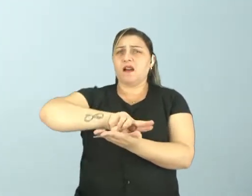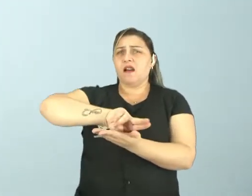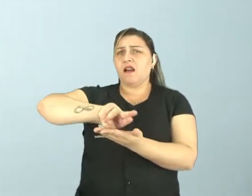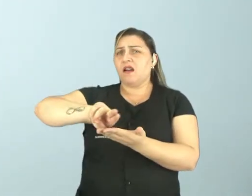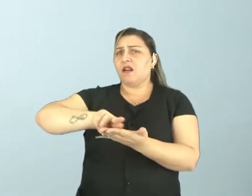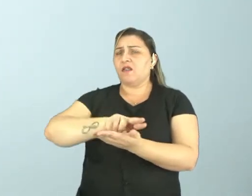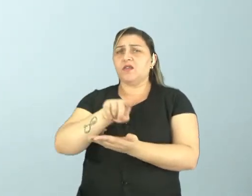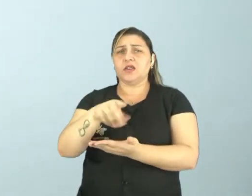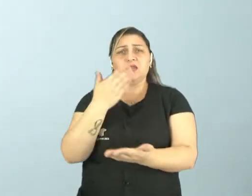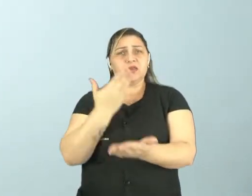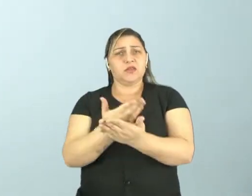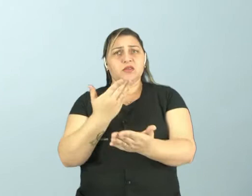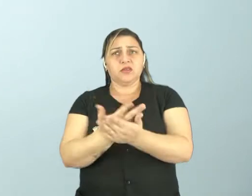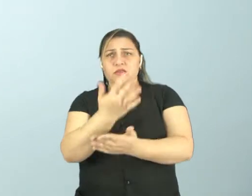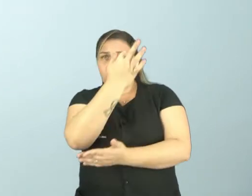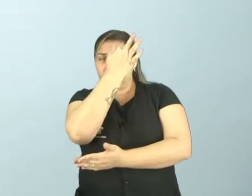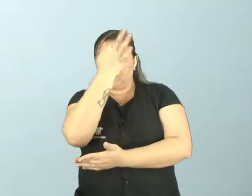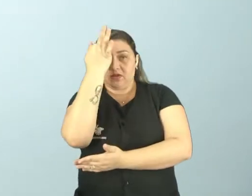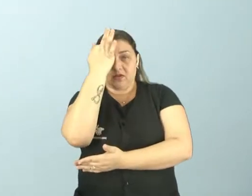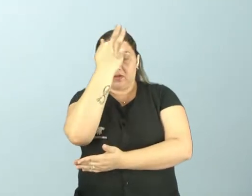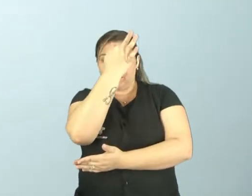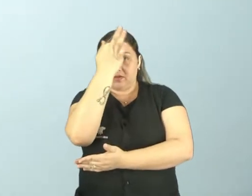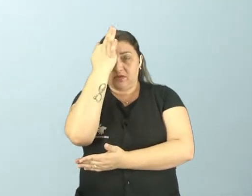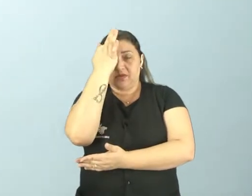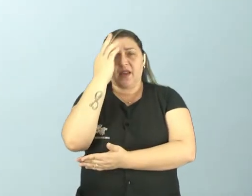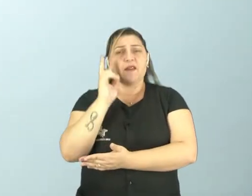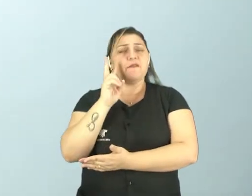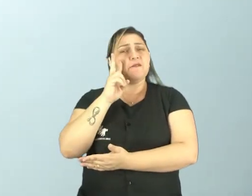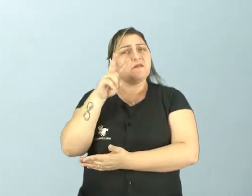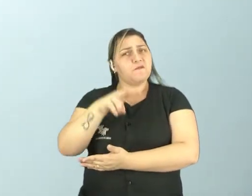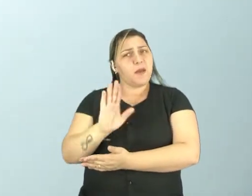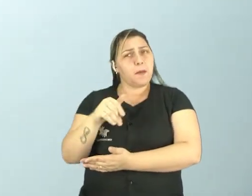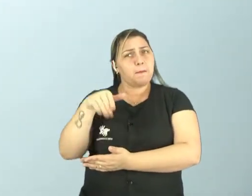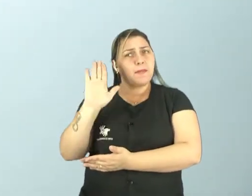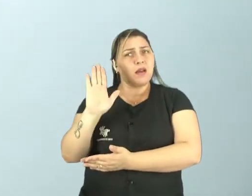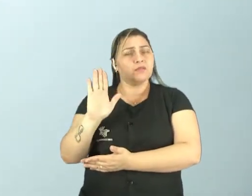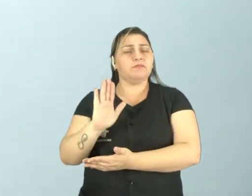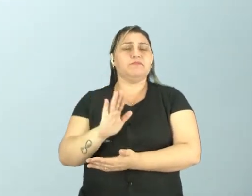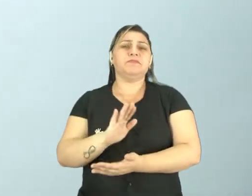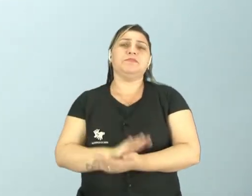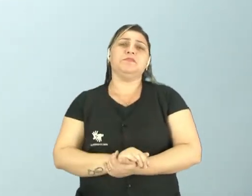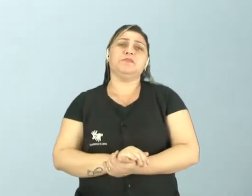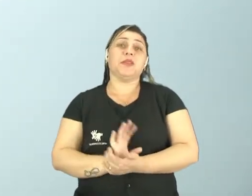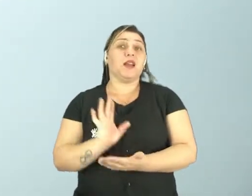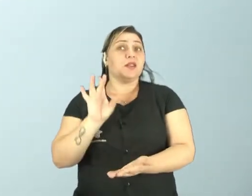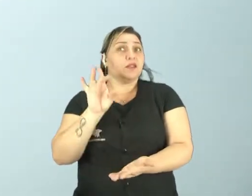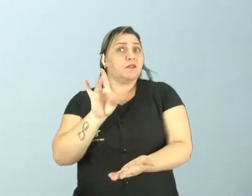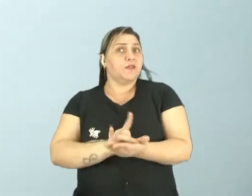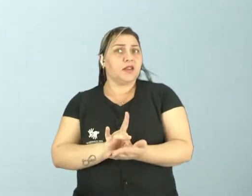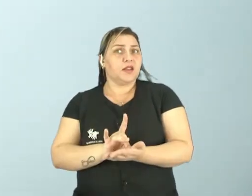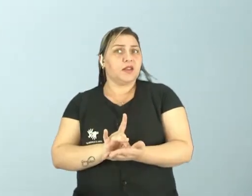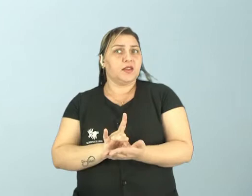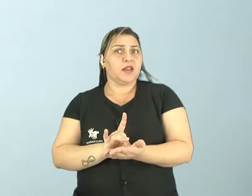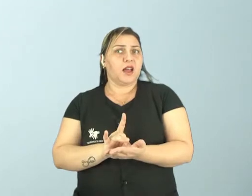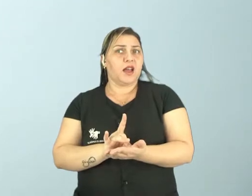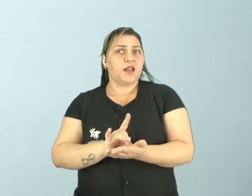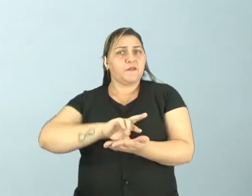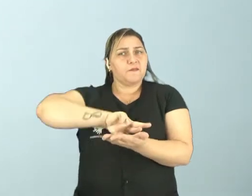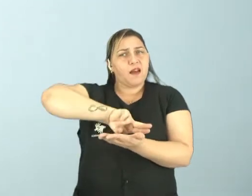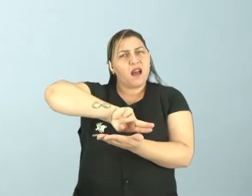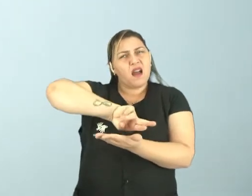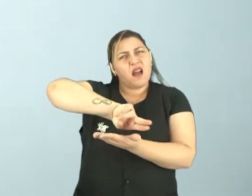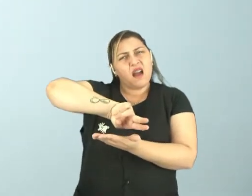vocês estiverem estudando filosofia, vocês vão, né, ver um pouquinho mais sobre isso. As verdades, não a verdade no